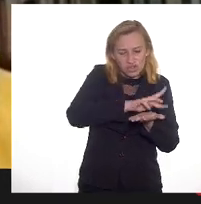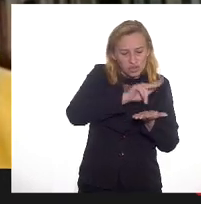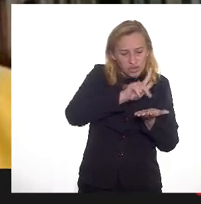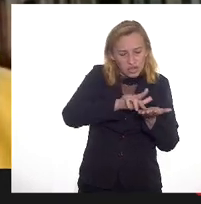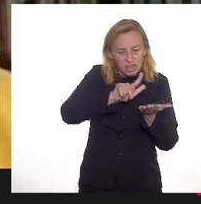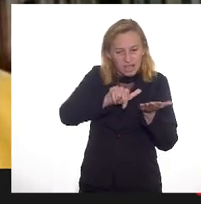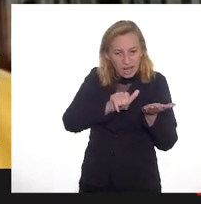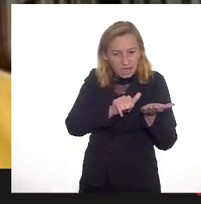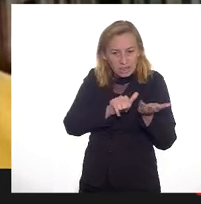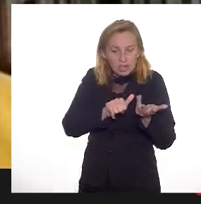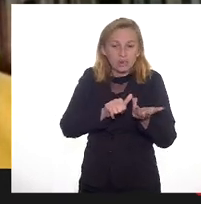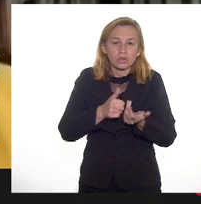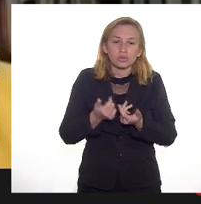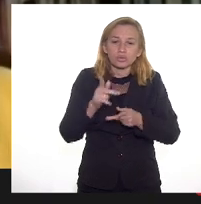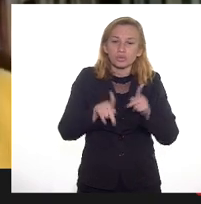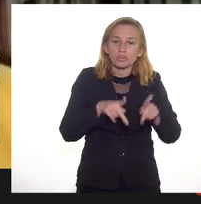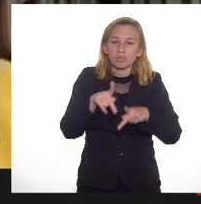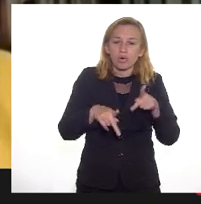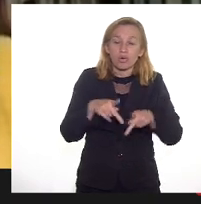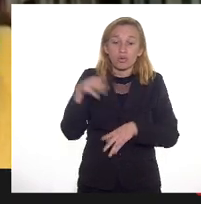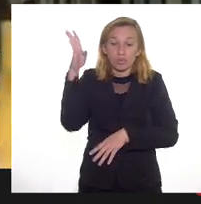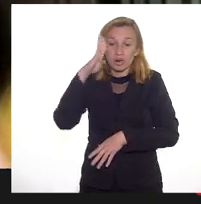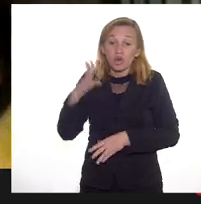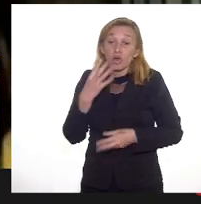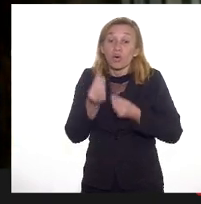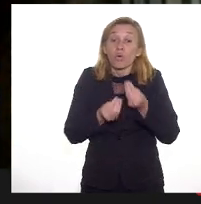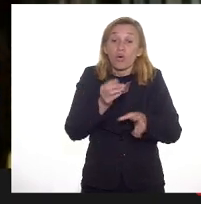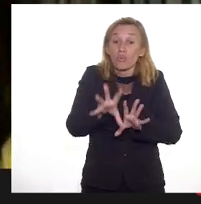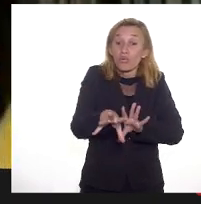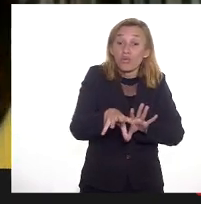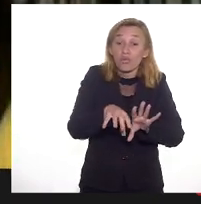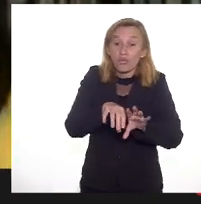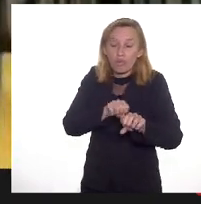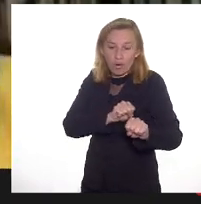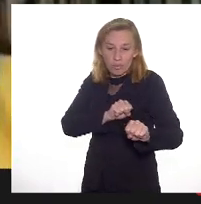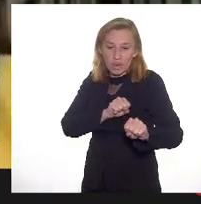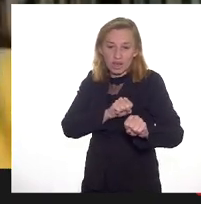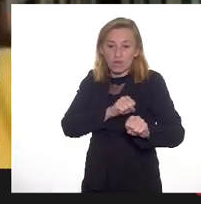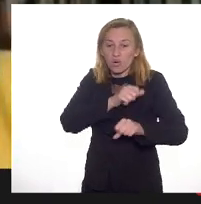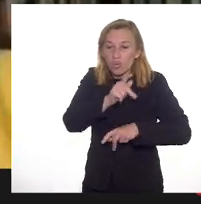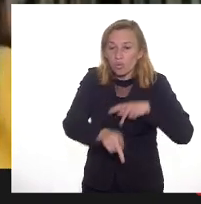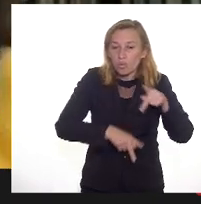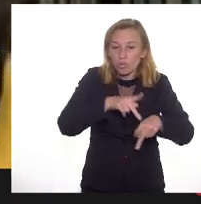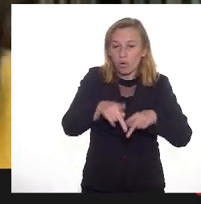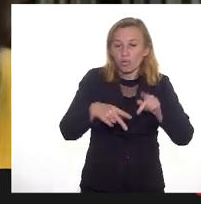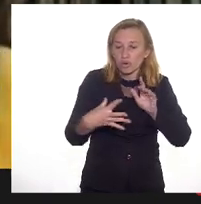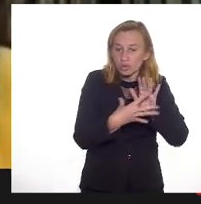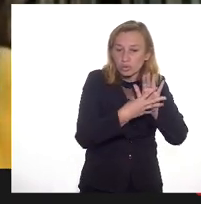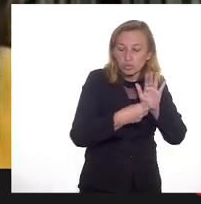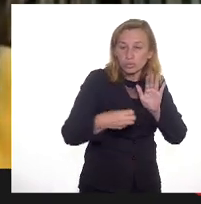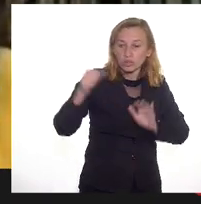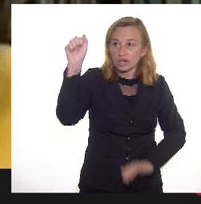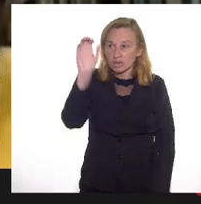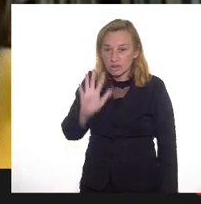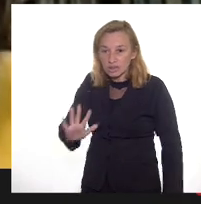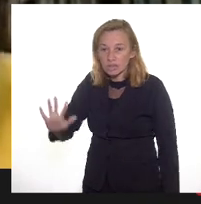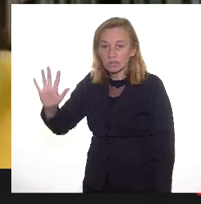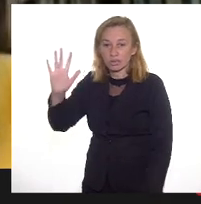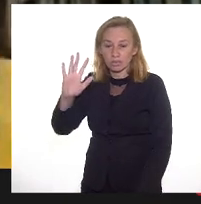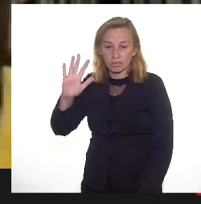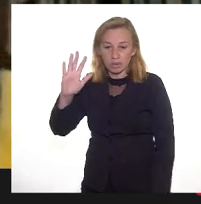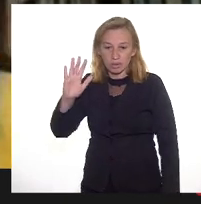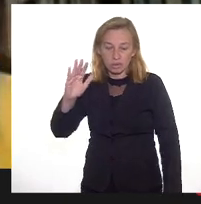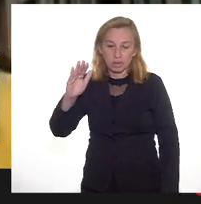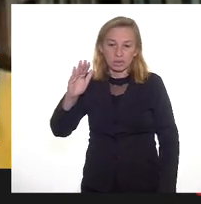diversidade do povo brasileiro e como é que formaríamos um povo nos modelos europeus a